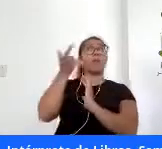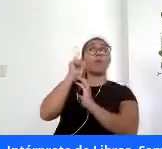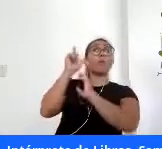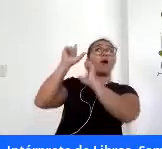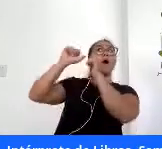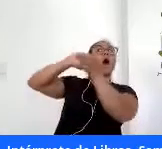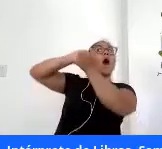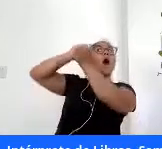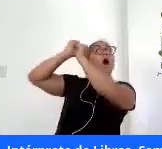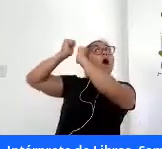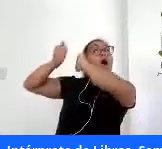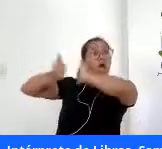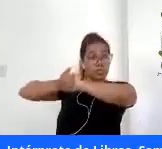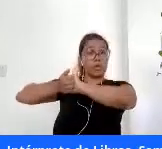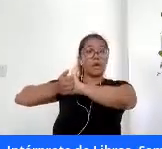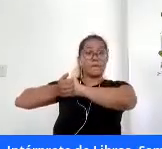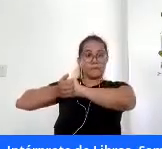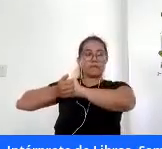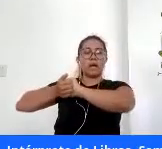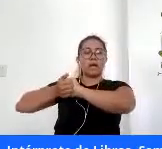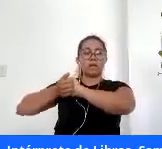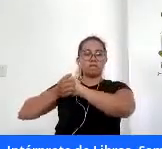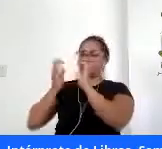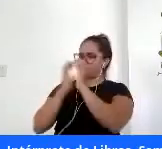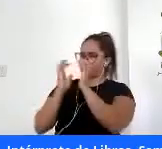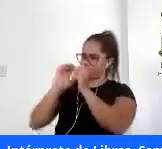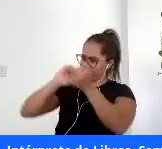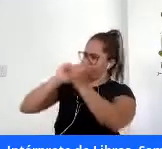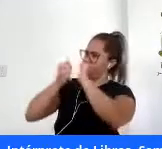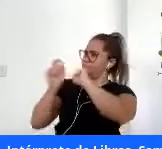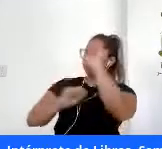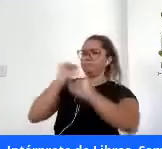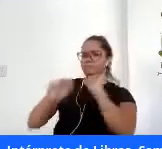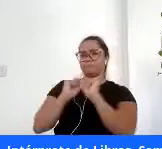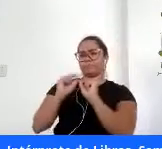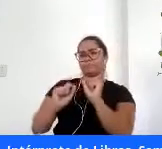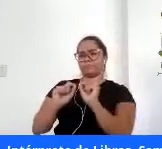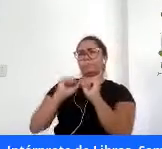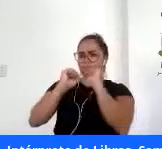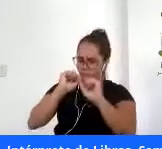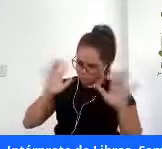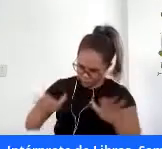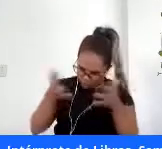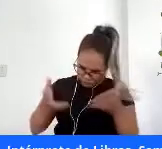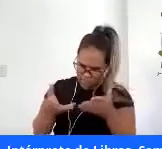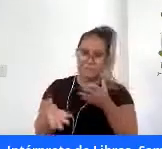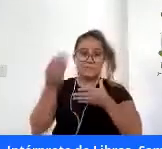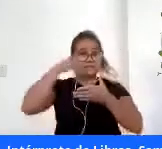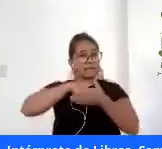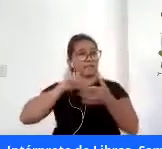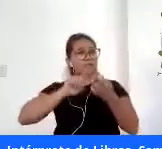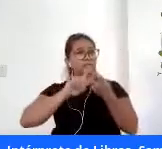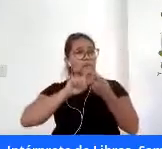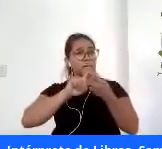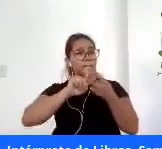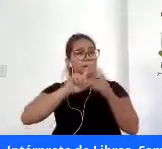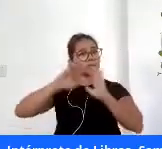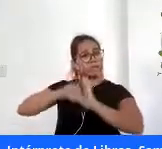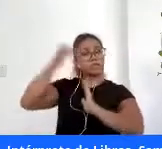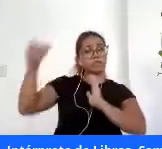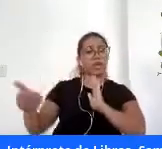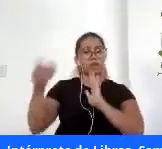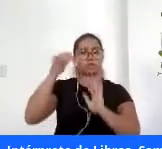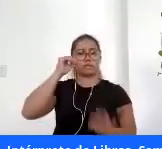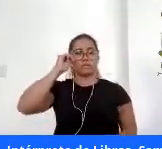moldar, né? E essa capacidade dele de se moldar pode ocorrer tanto por estímulos internos quanto estímulos